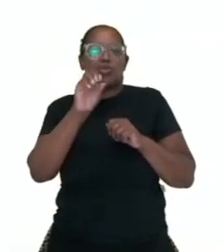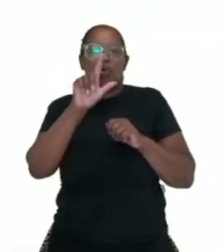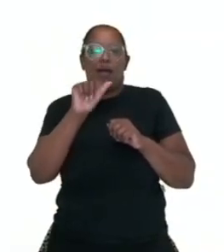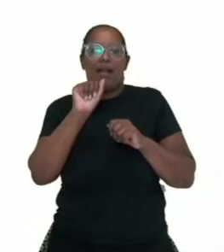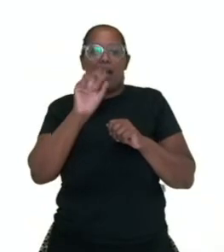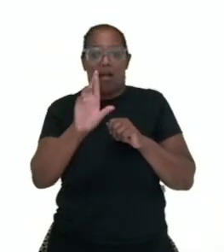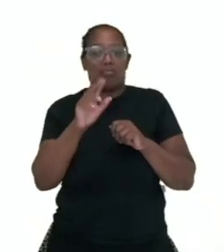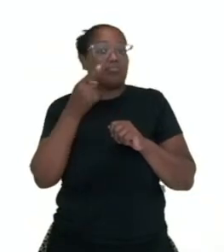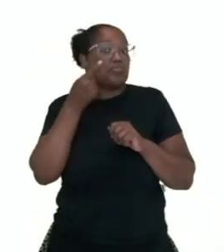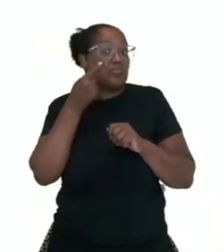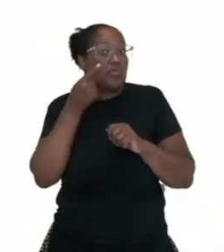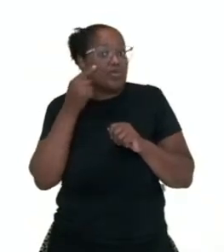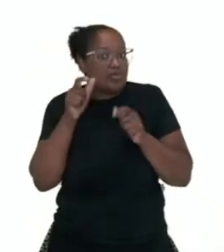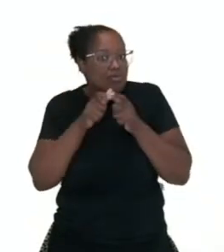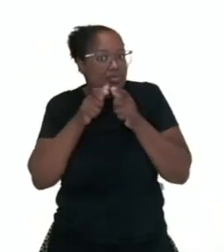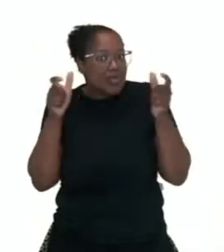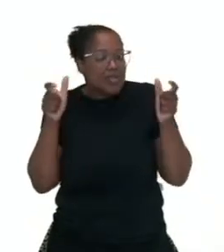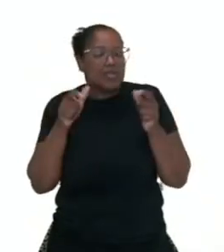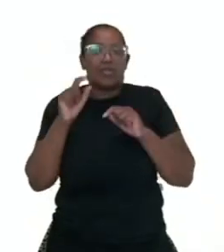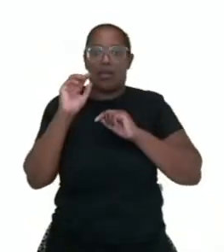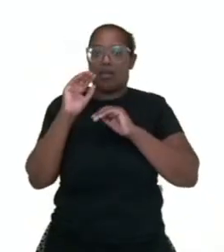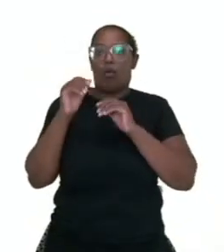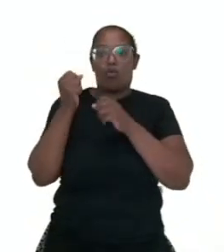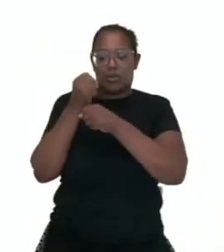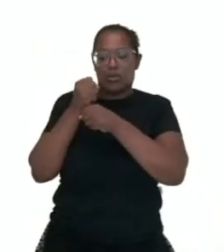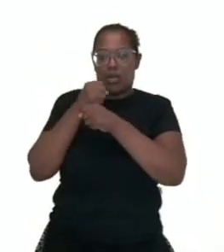anos, esses telefones foram diminuindo,